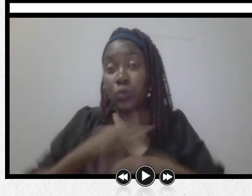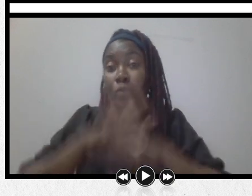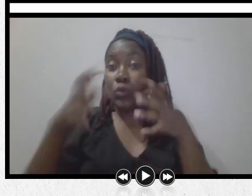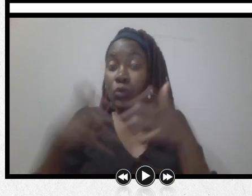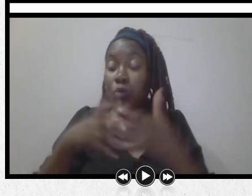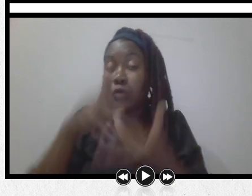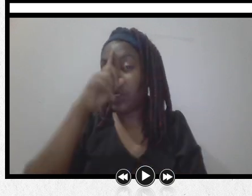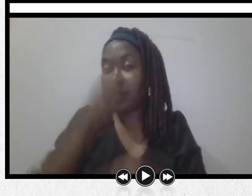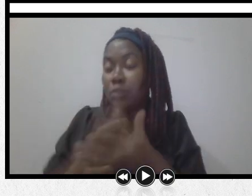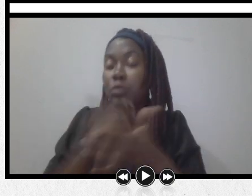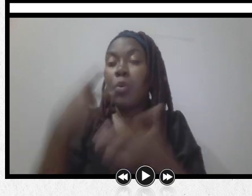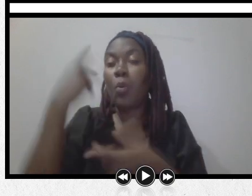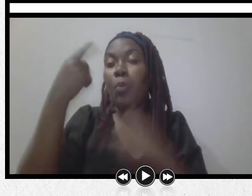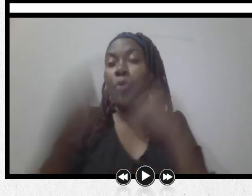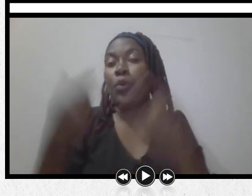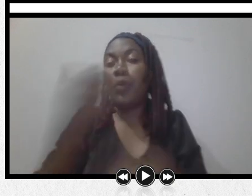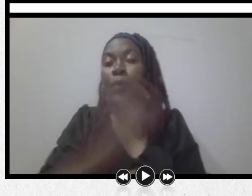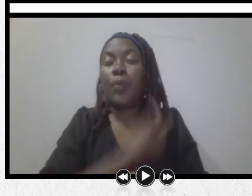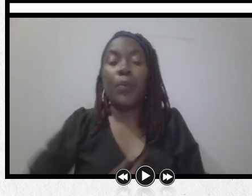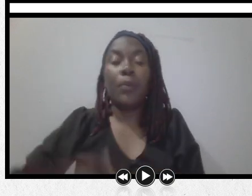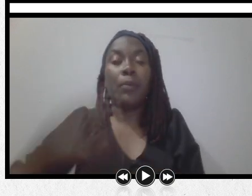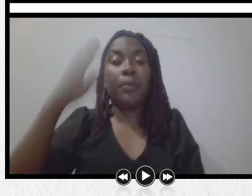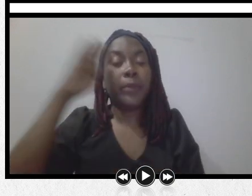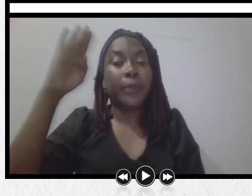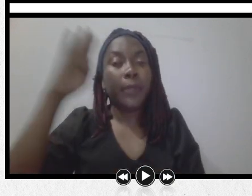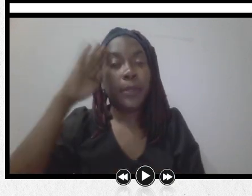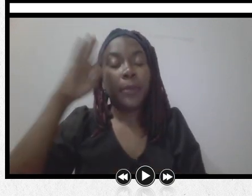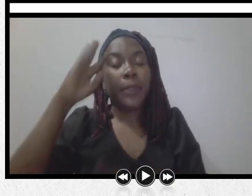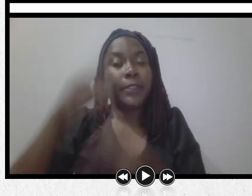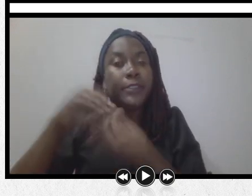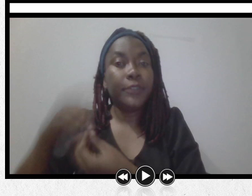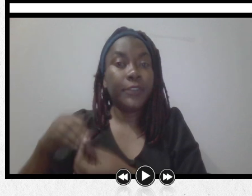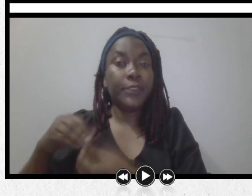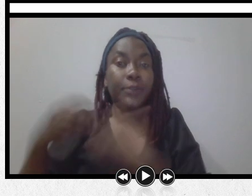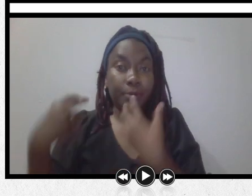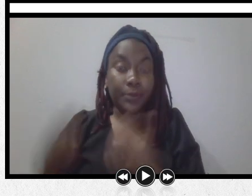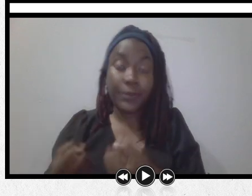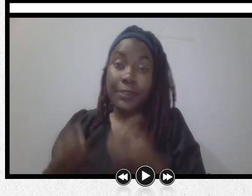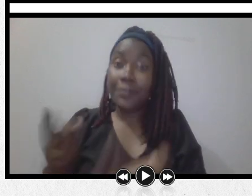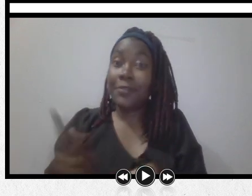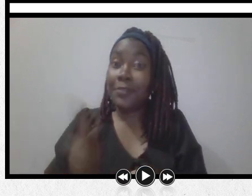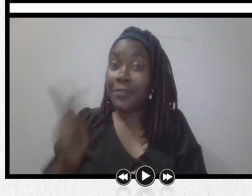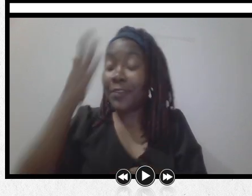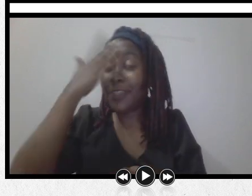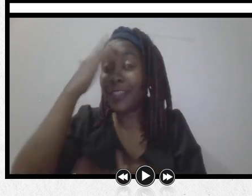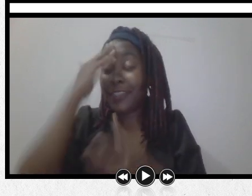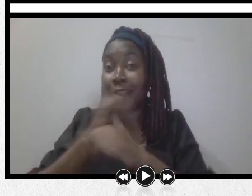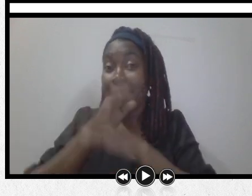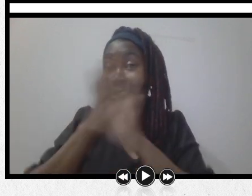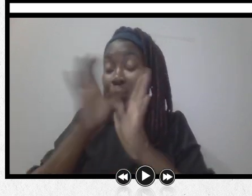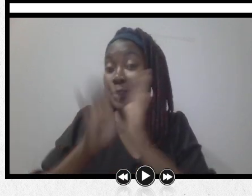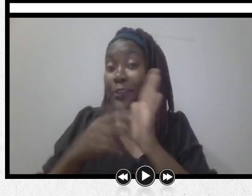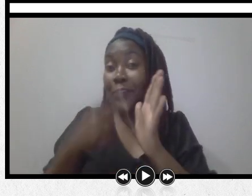conjunto quais são as políticas públicas e as principais definições que serão tomadas. Então, vale muito aqui a pena entender que a